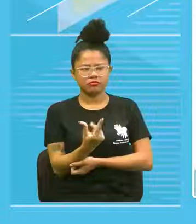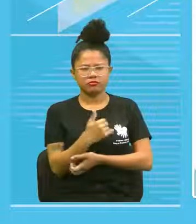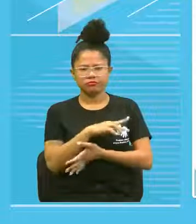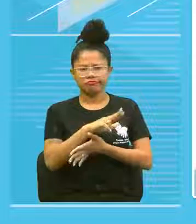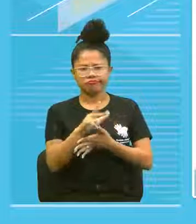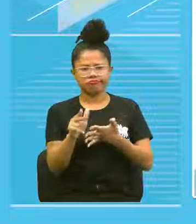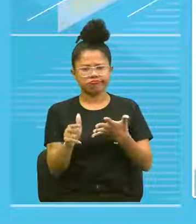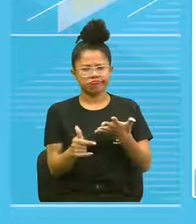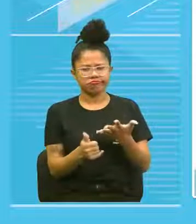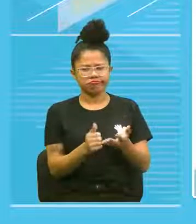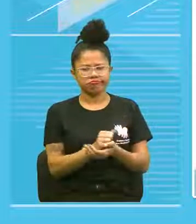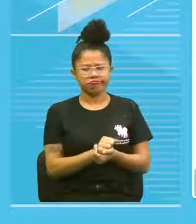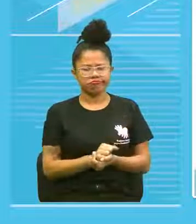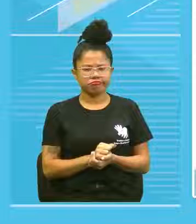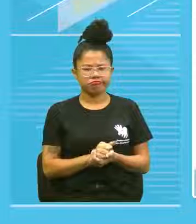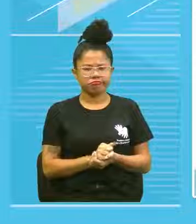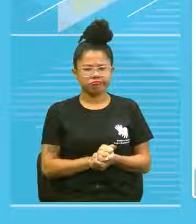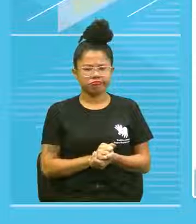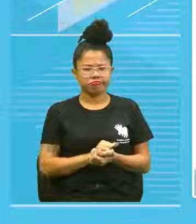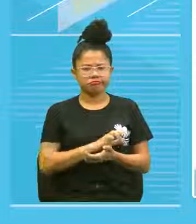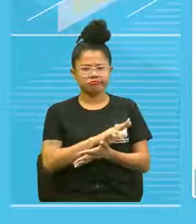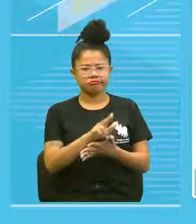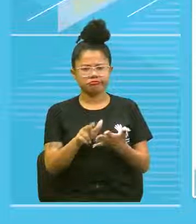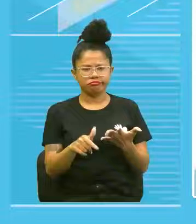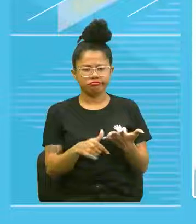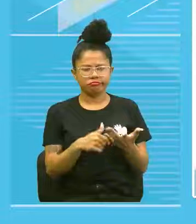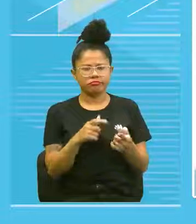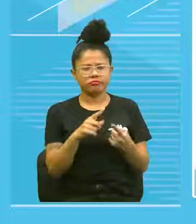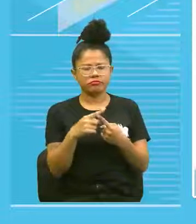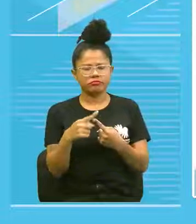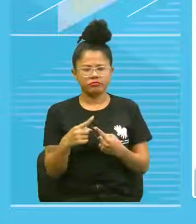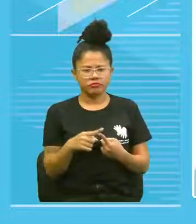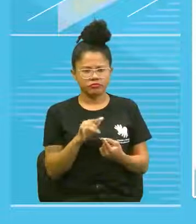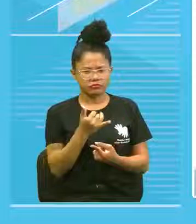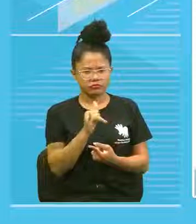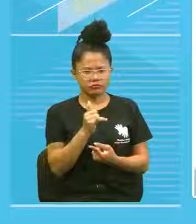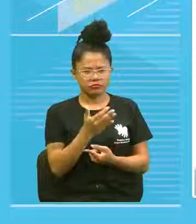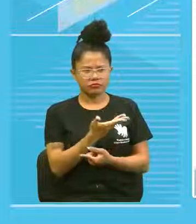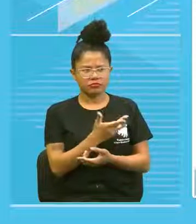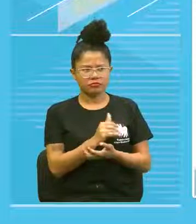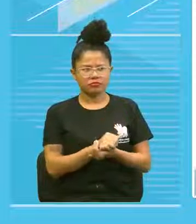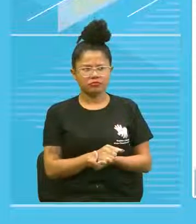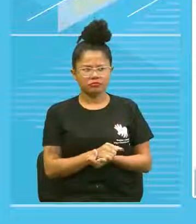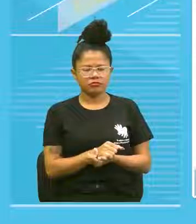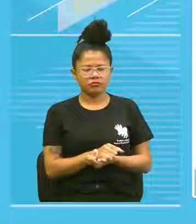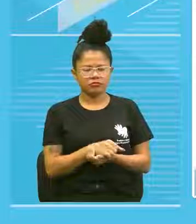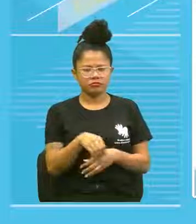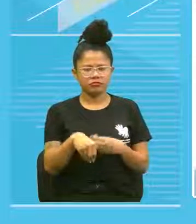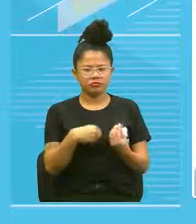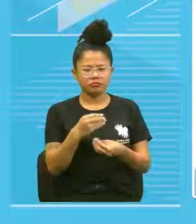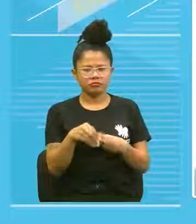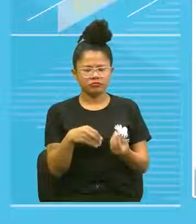elemento de energia né elementos energéticos